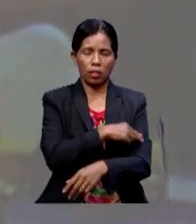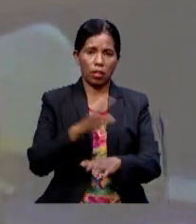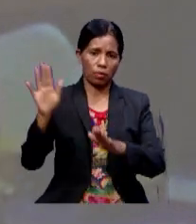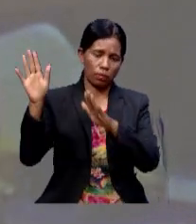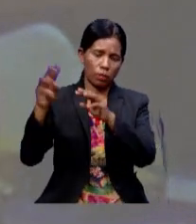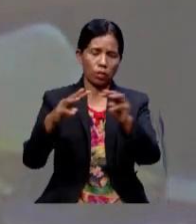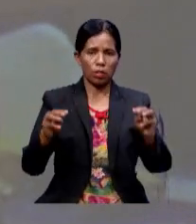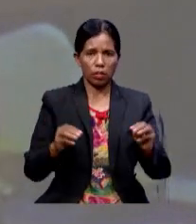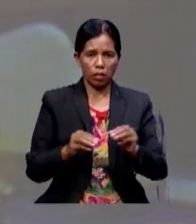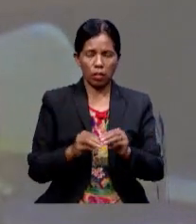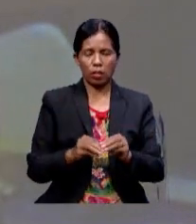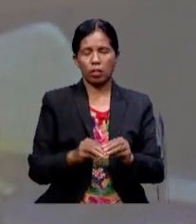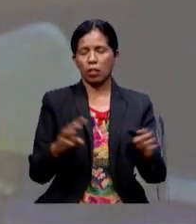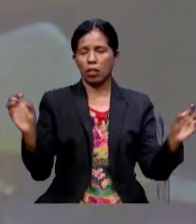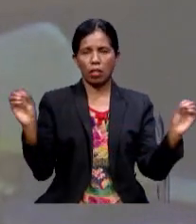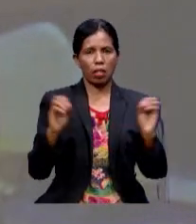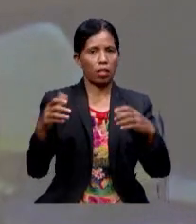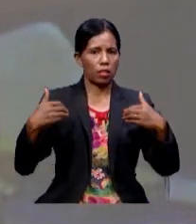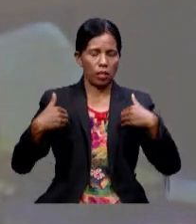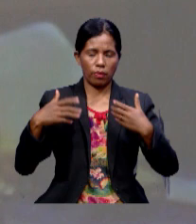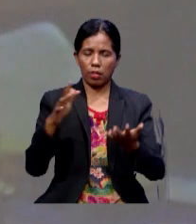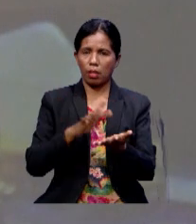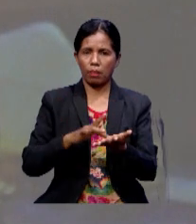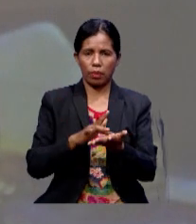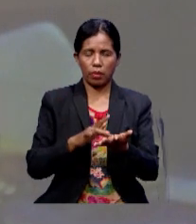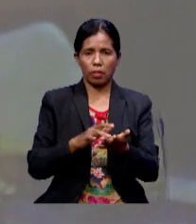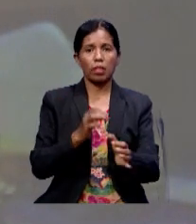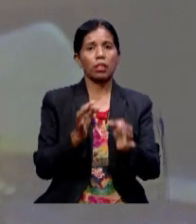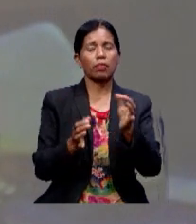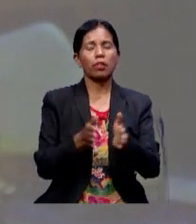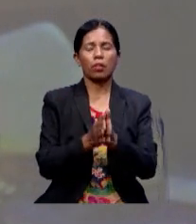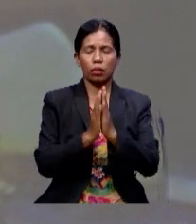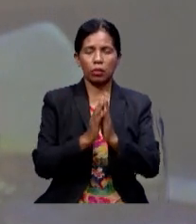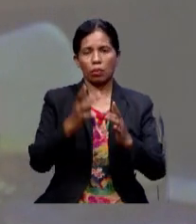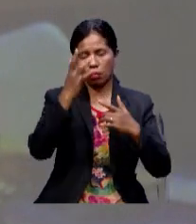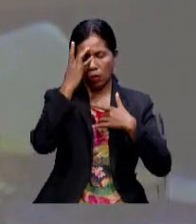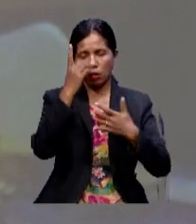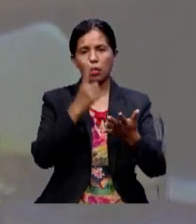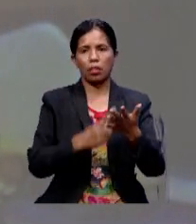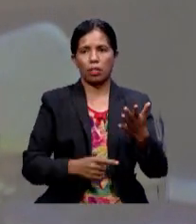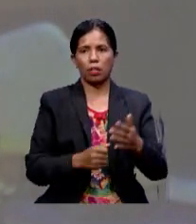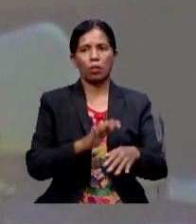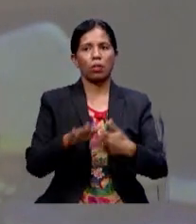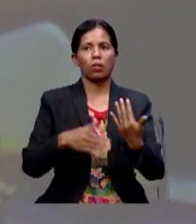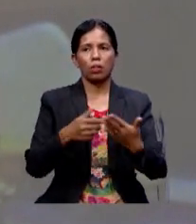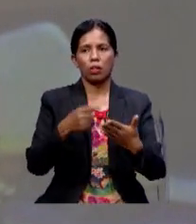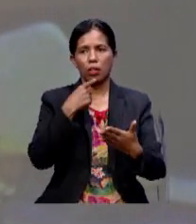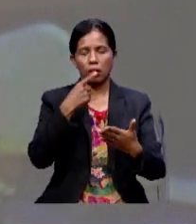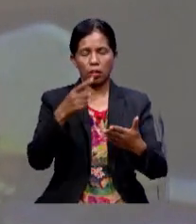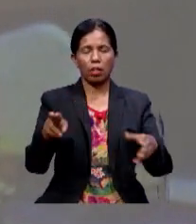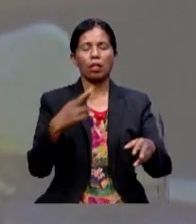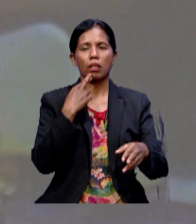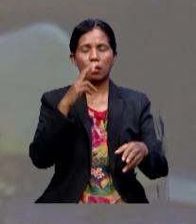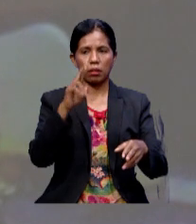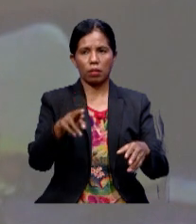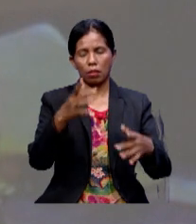Saudi, posto Saudi nela iha. Quando ita husu dia moras maioria ne saida, hotu-hotu resposta hanesan.